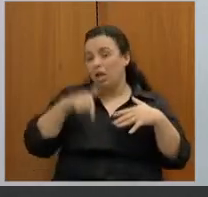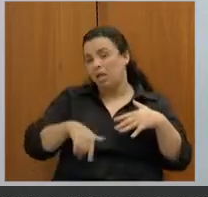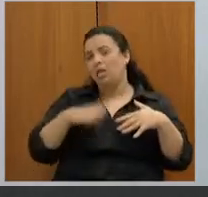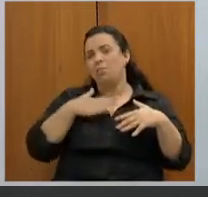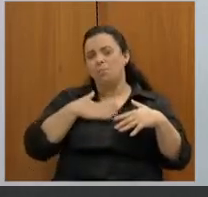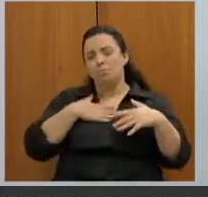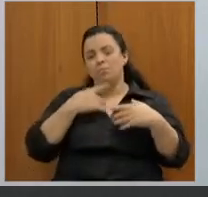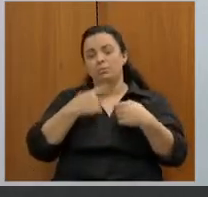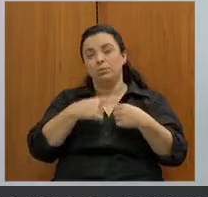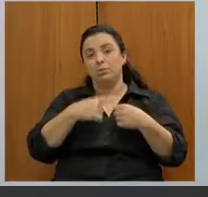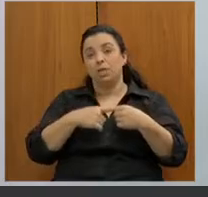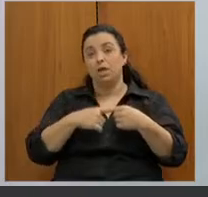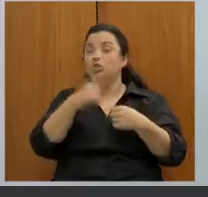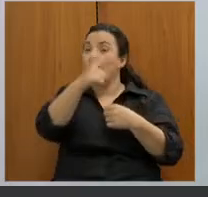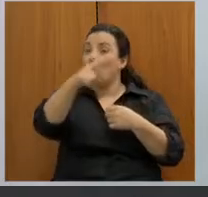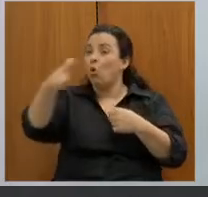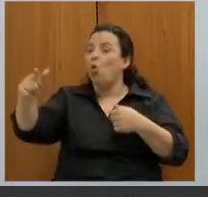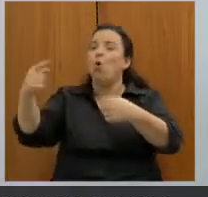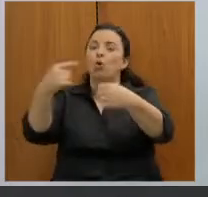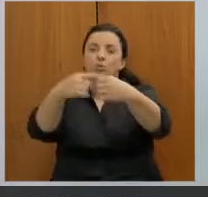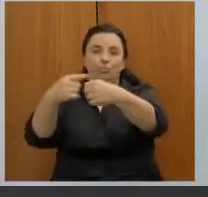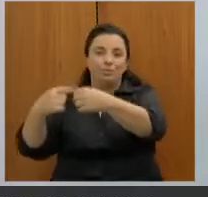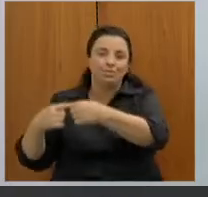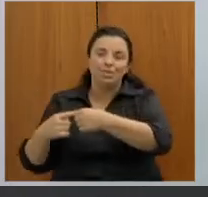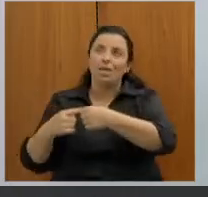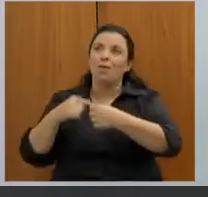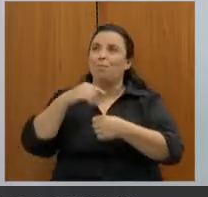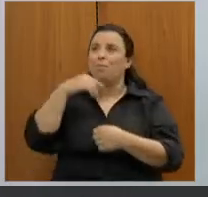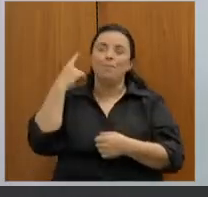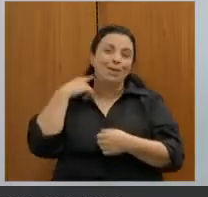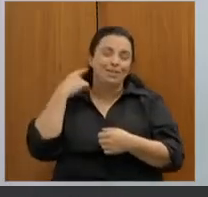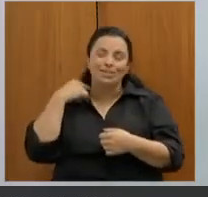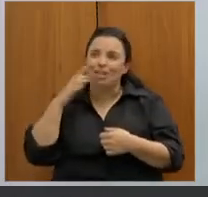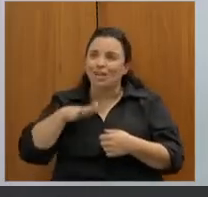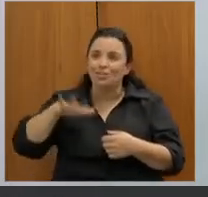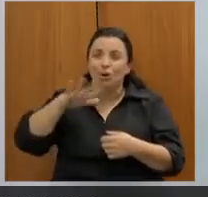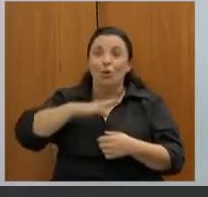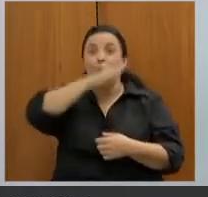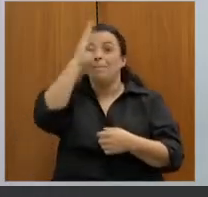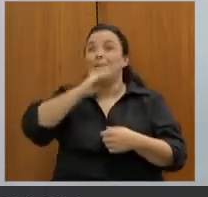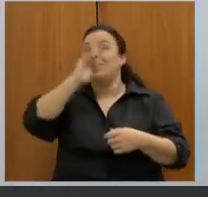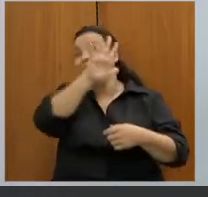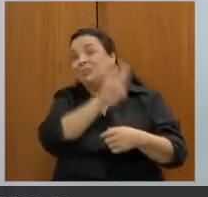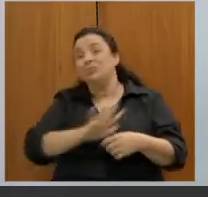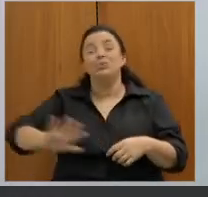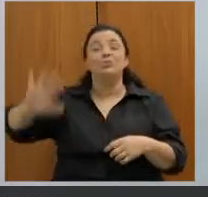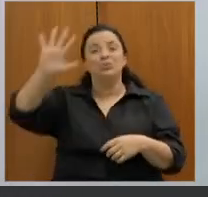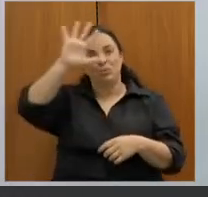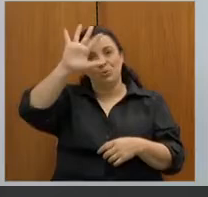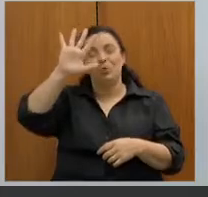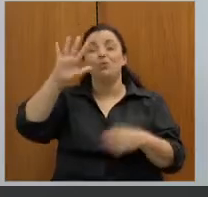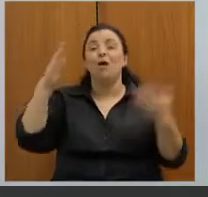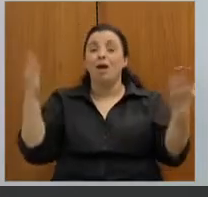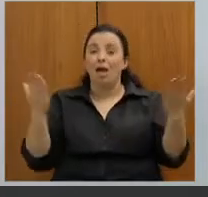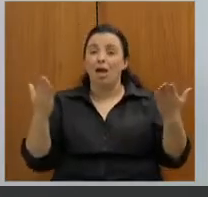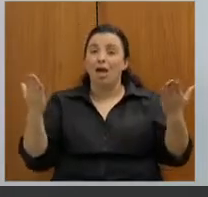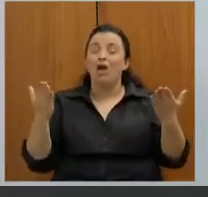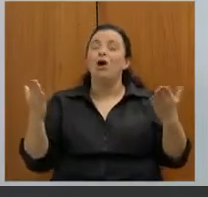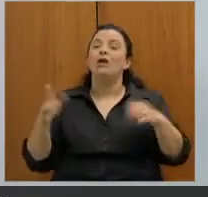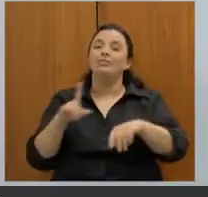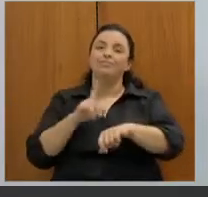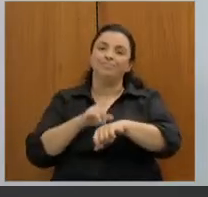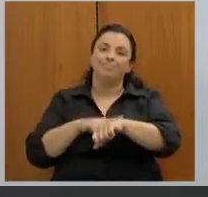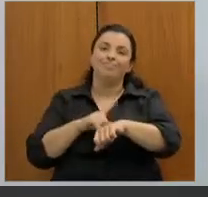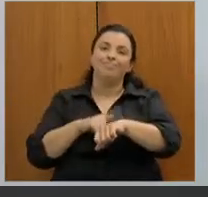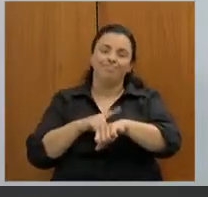para todos os municípios estado de Minas para o Brasil para o mundo todo nesse momento né